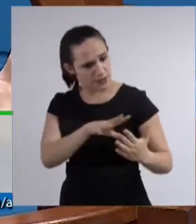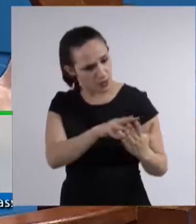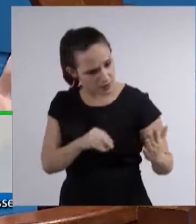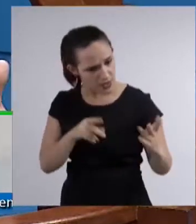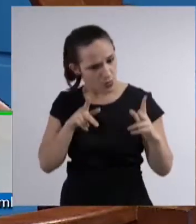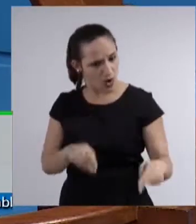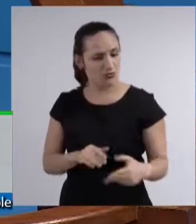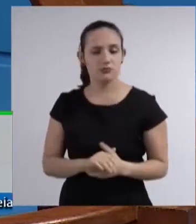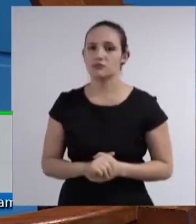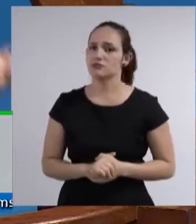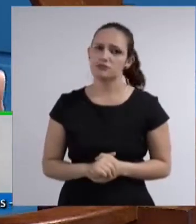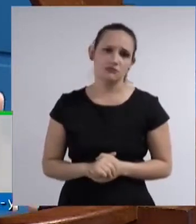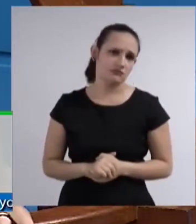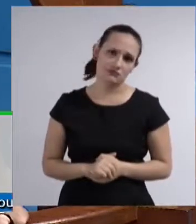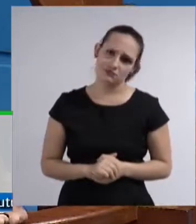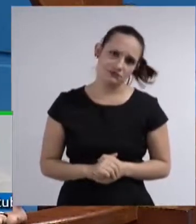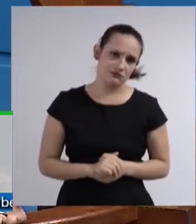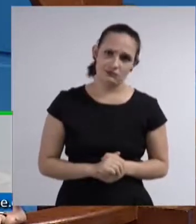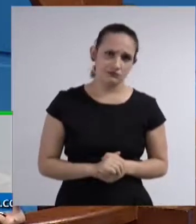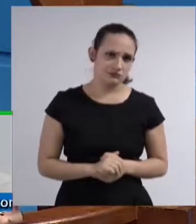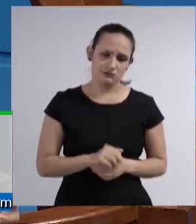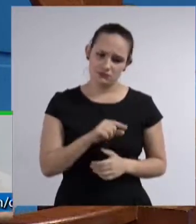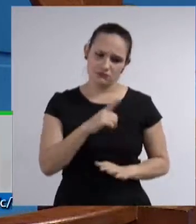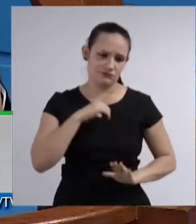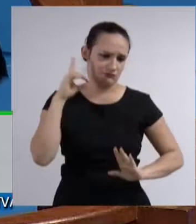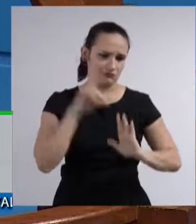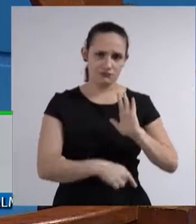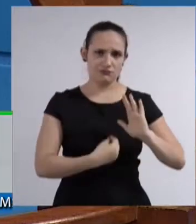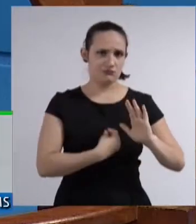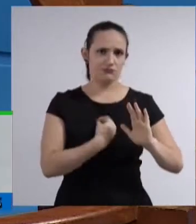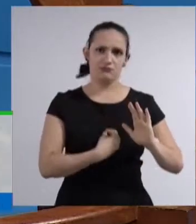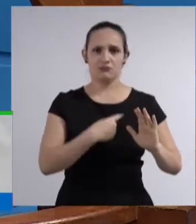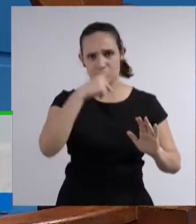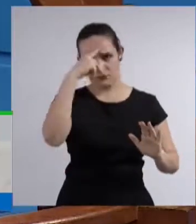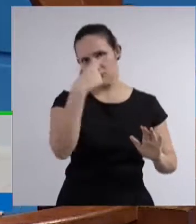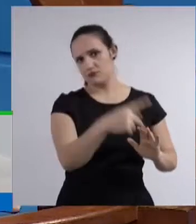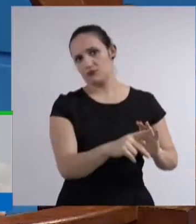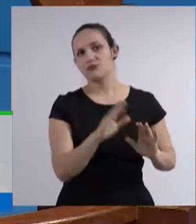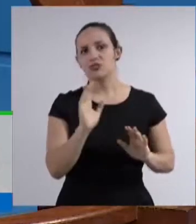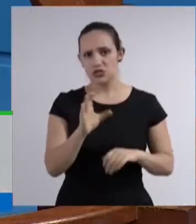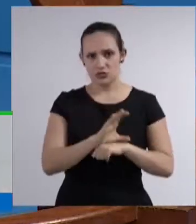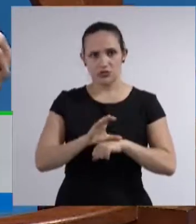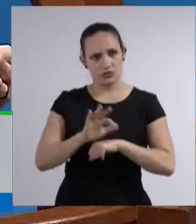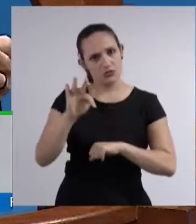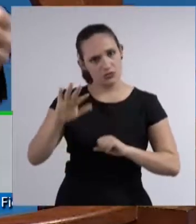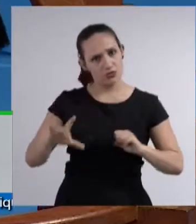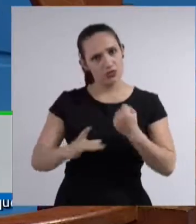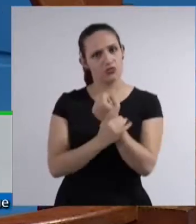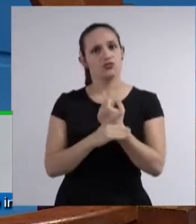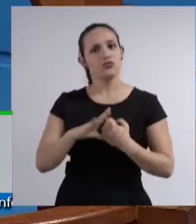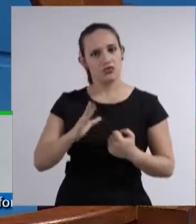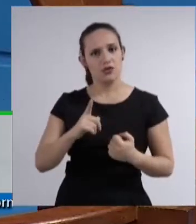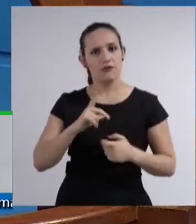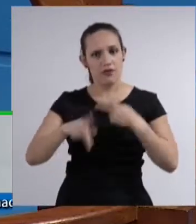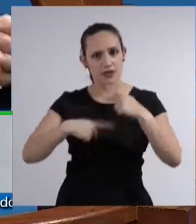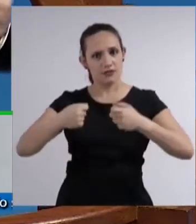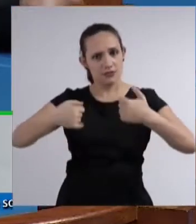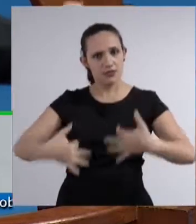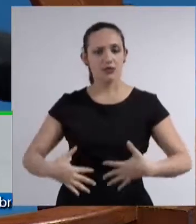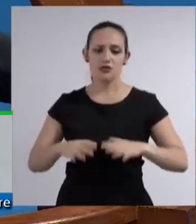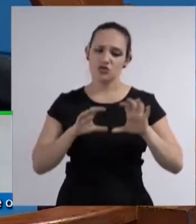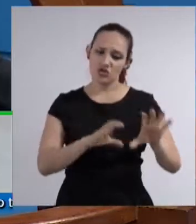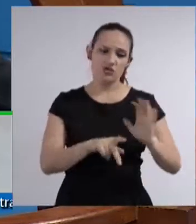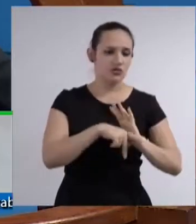né? Então, eu acho que eles têm esse direito, que, aliás, é constitucional, de viver da forma